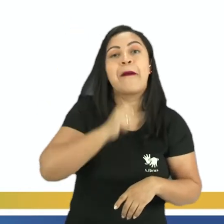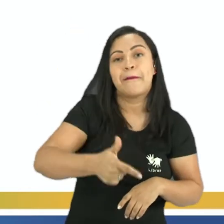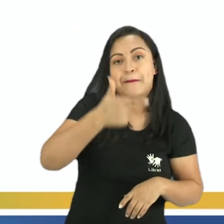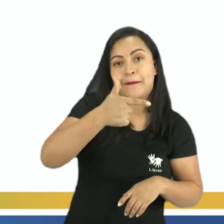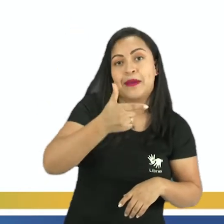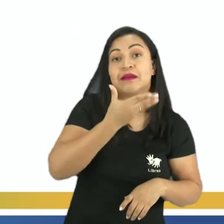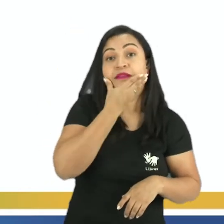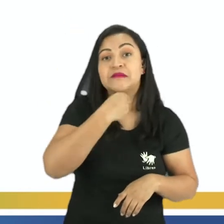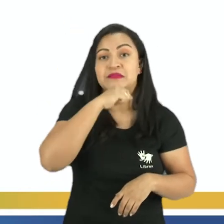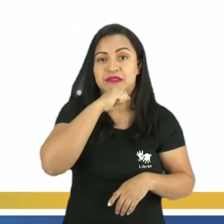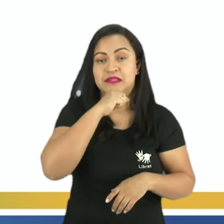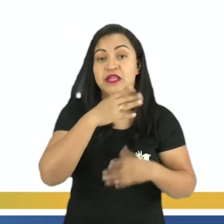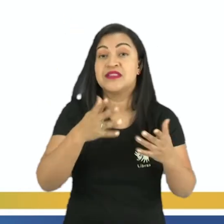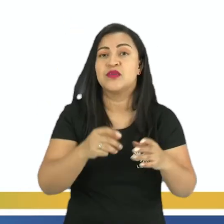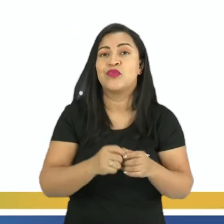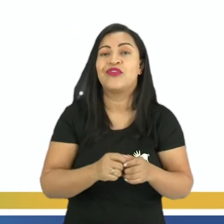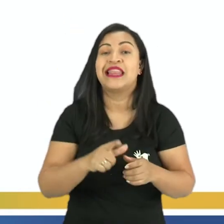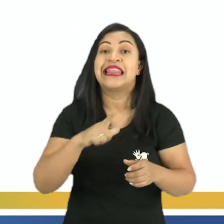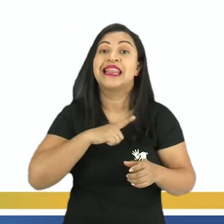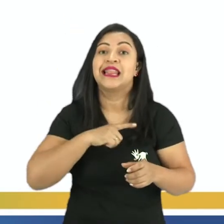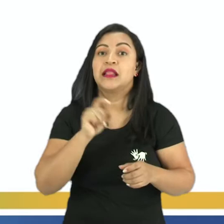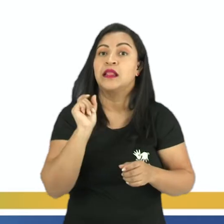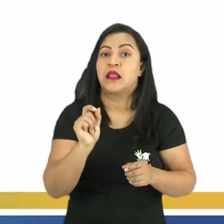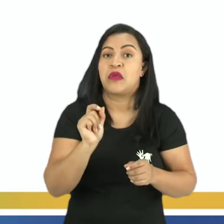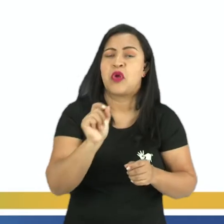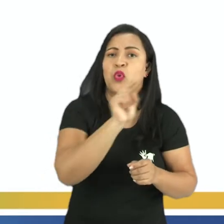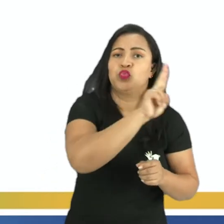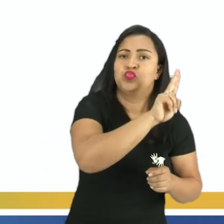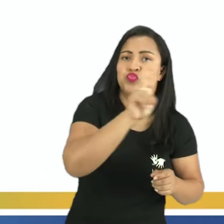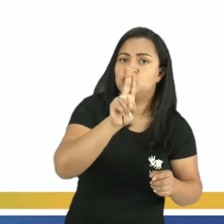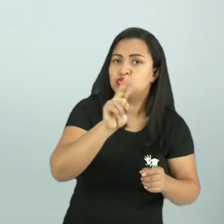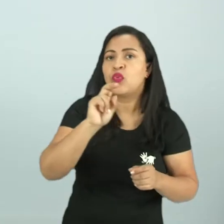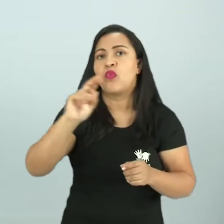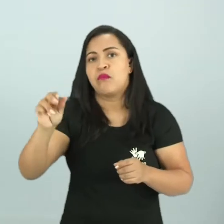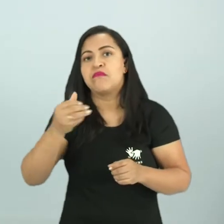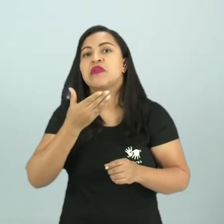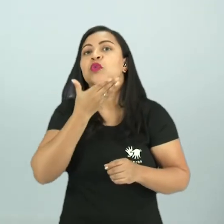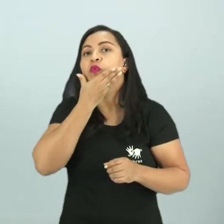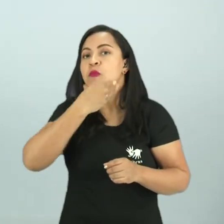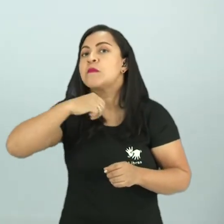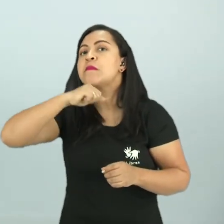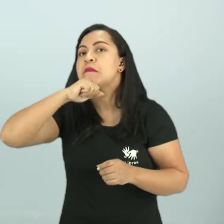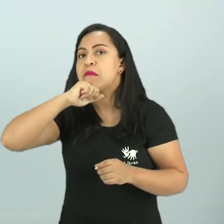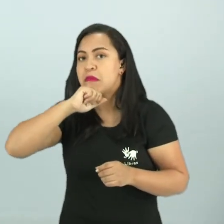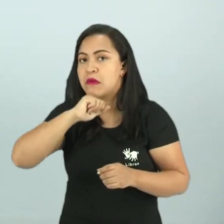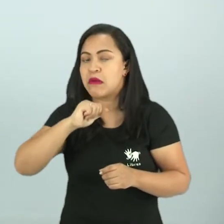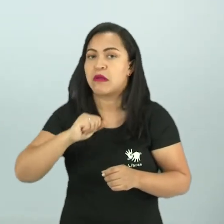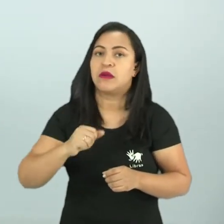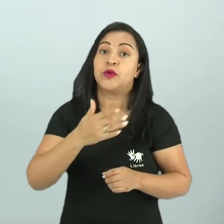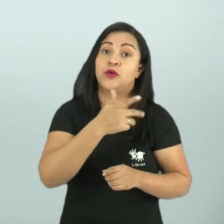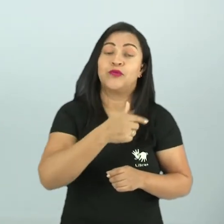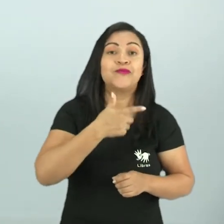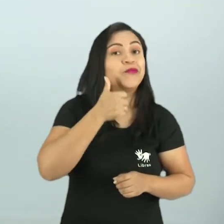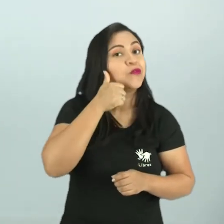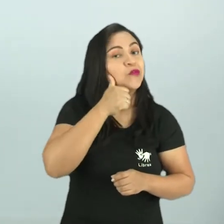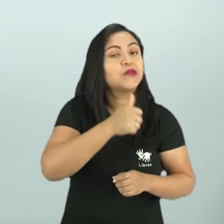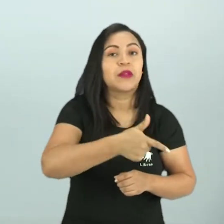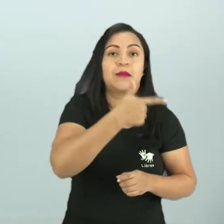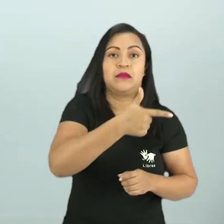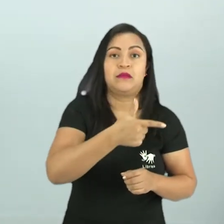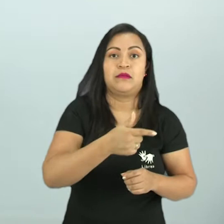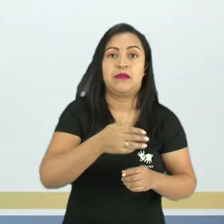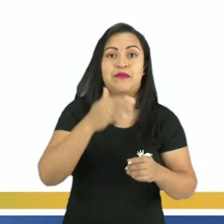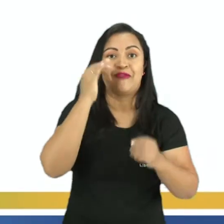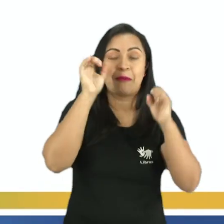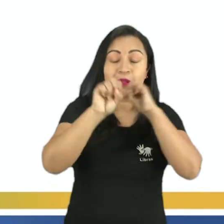É imprescindível eu colocar o nome daquele personagem que está falando para que o diálogo seja facilmente